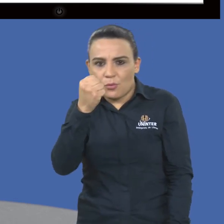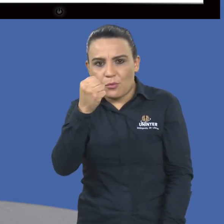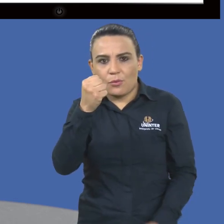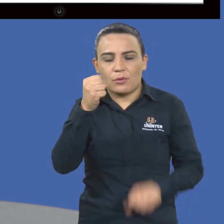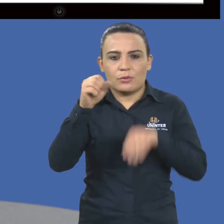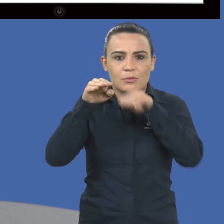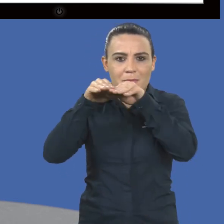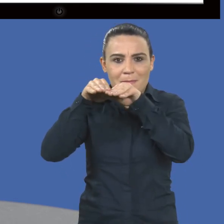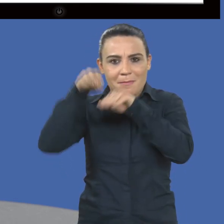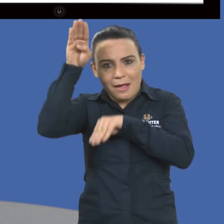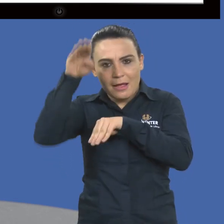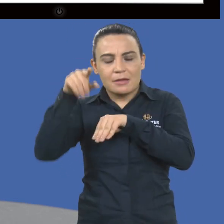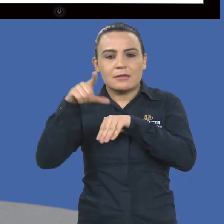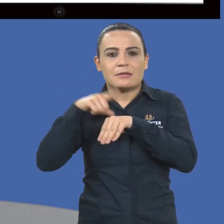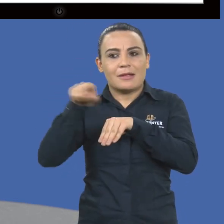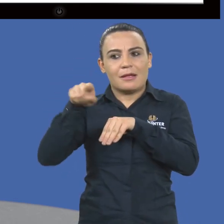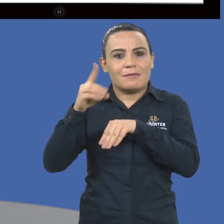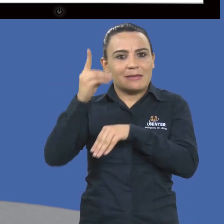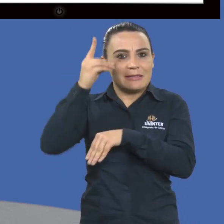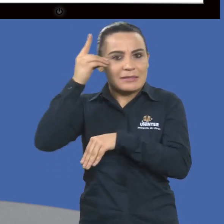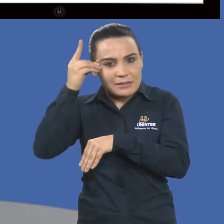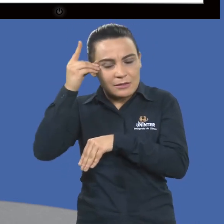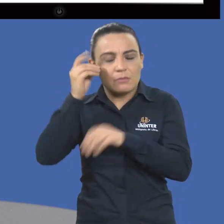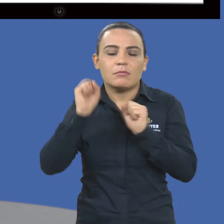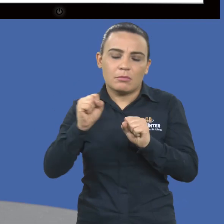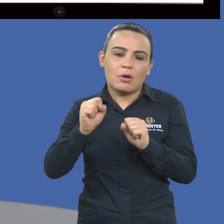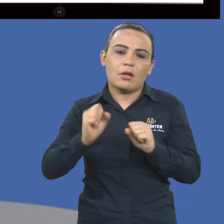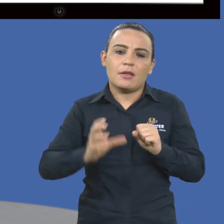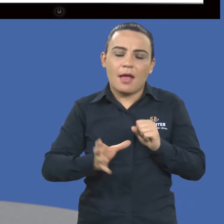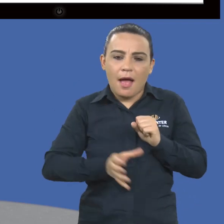vezes pode terminar em um aborto espontâneo.